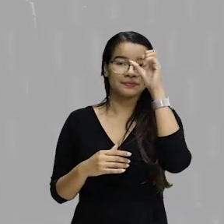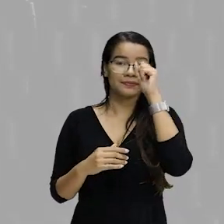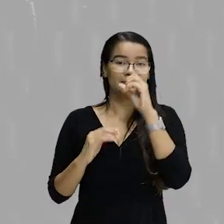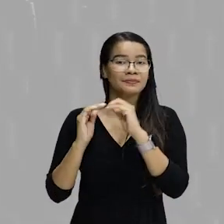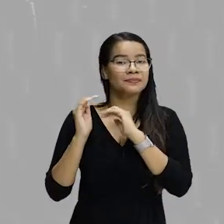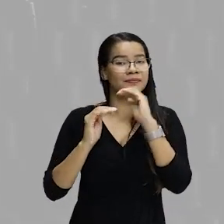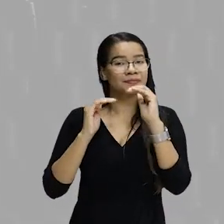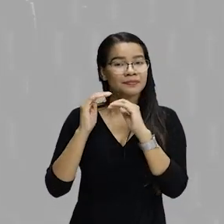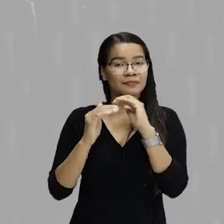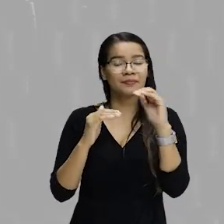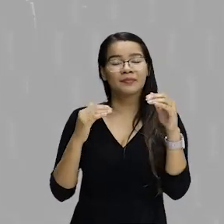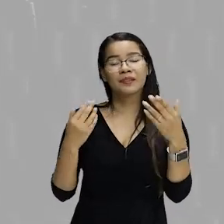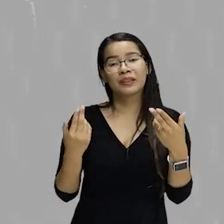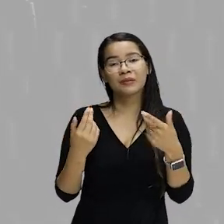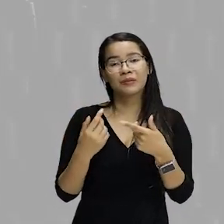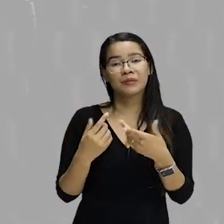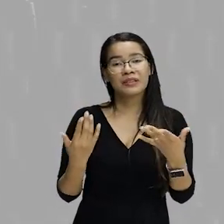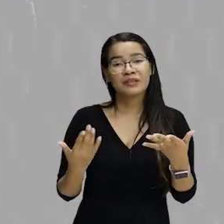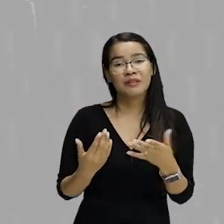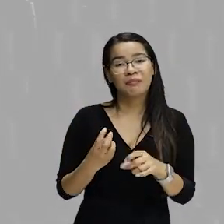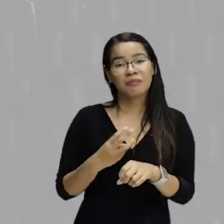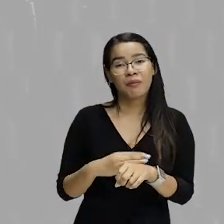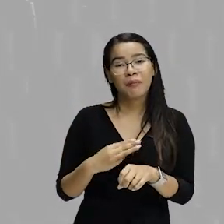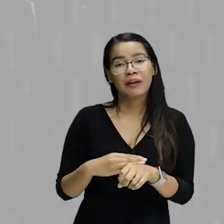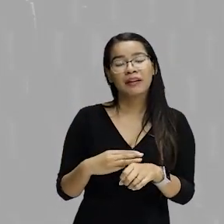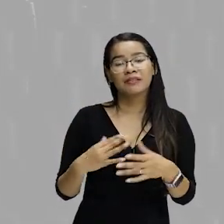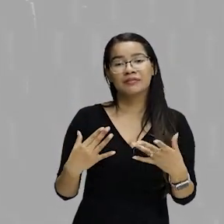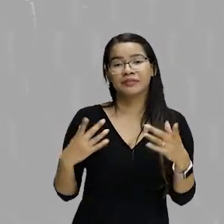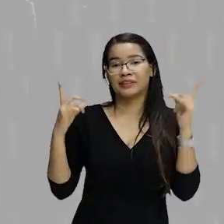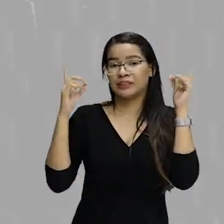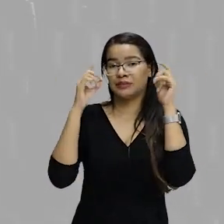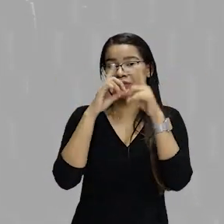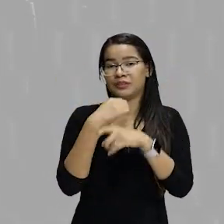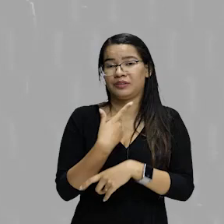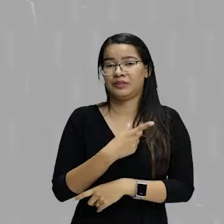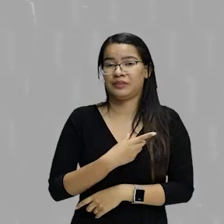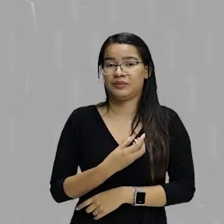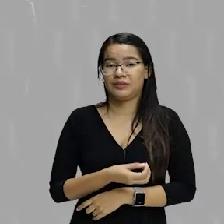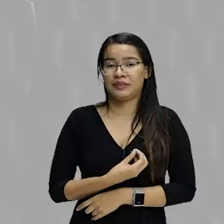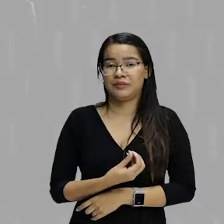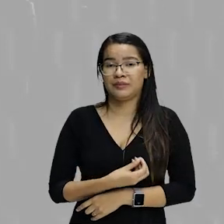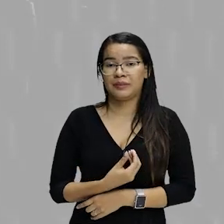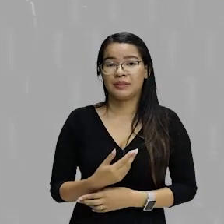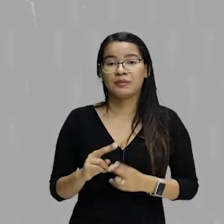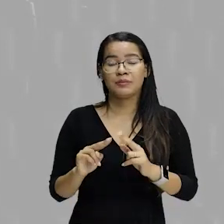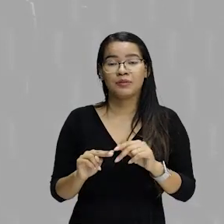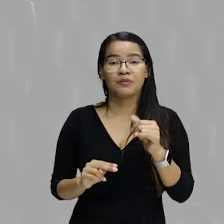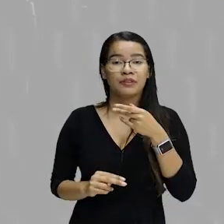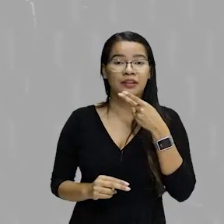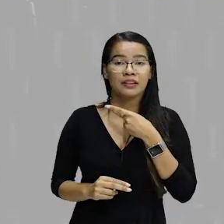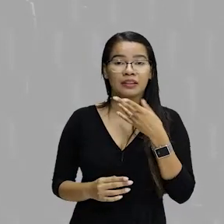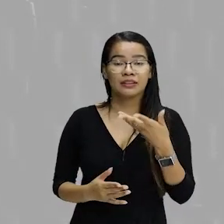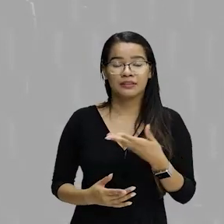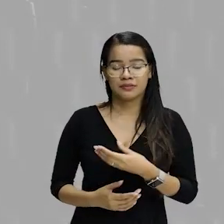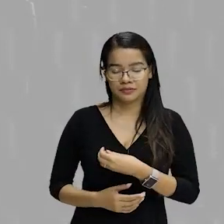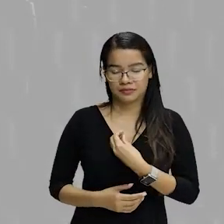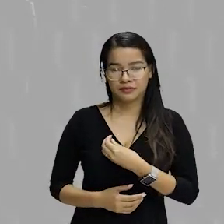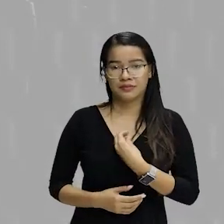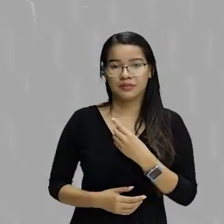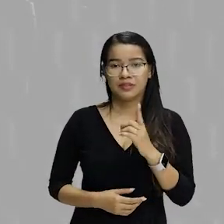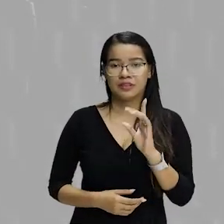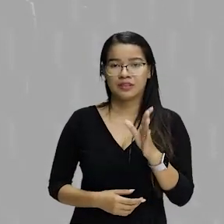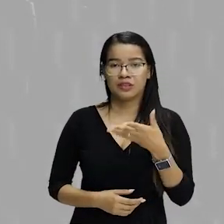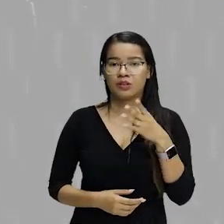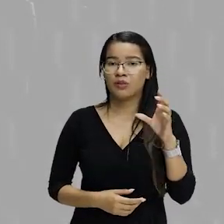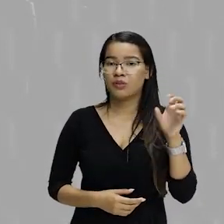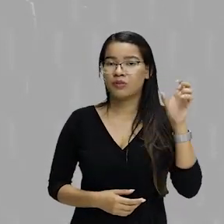desenvolvido exatamente para esse momento tão difícil que nós estamos vivendo. E por falar em viver, você já